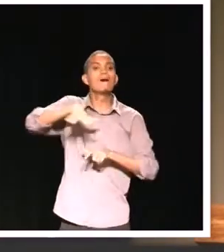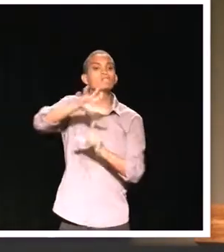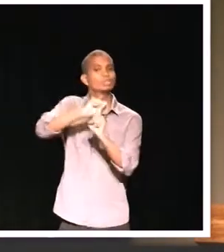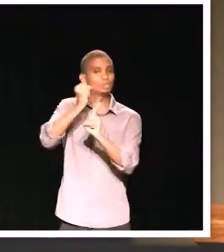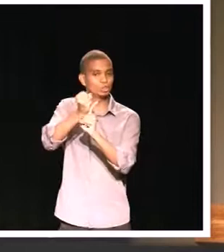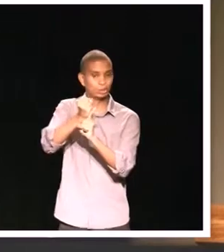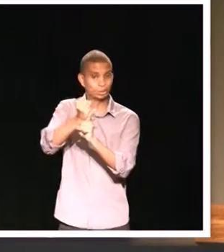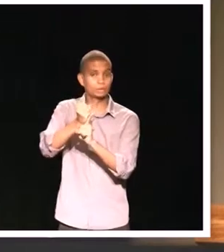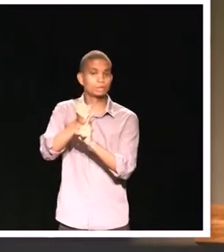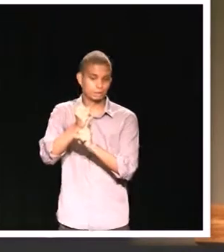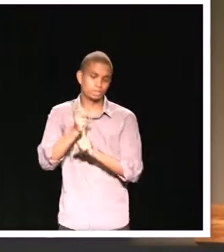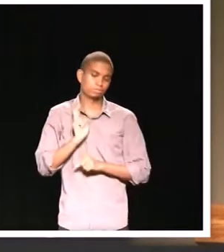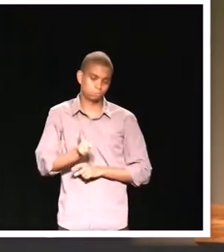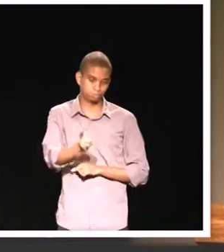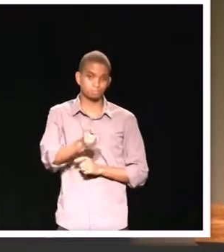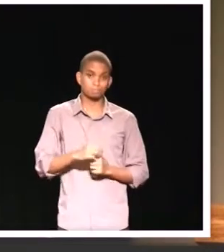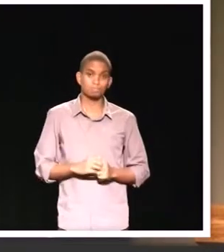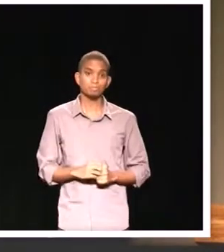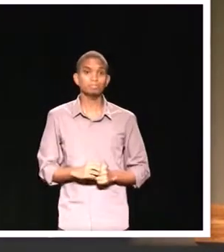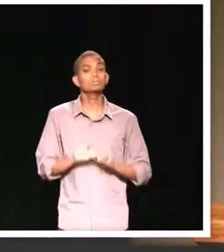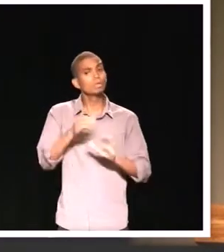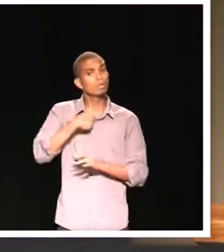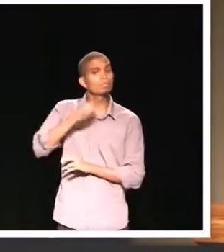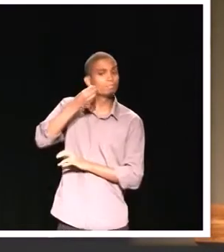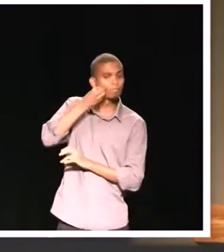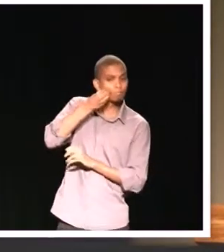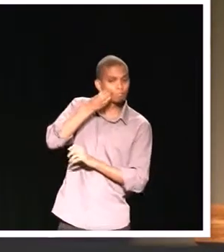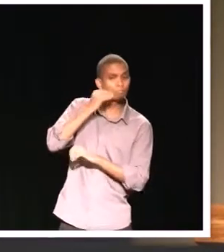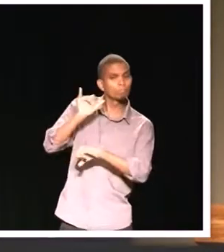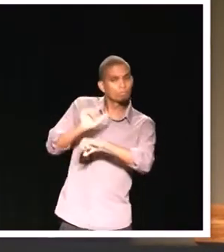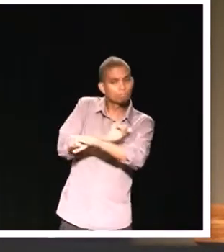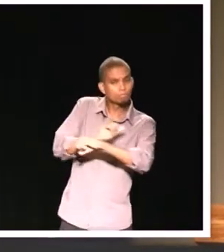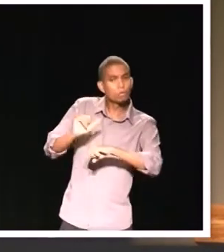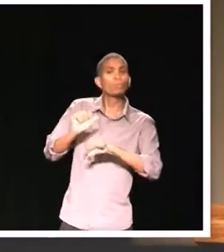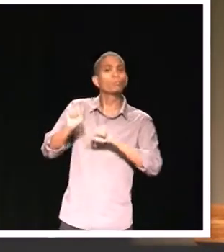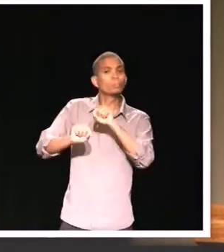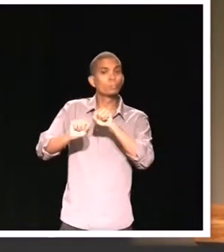social, etc. Mas eu vou tentar